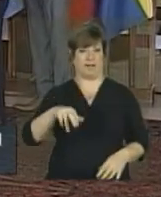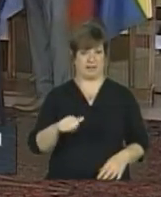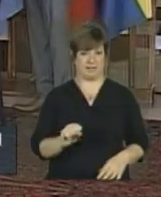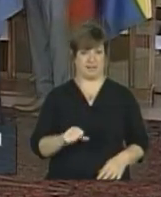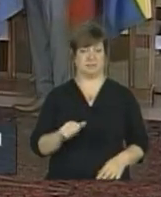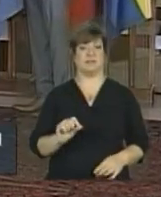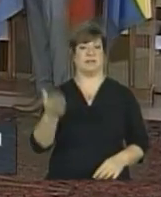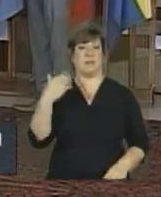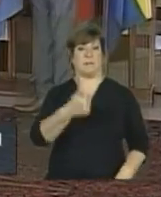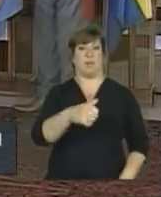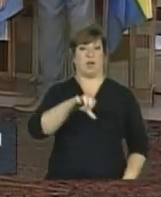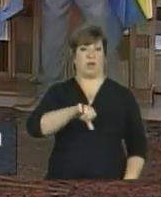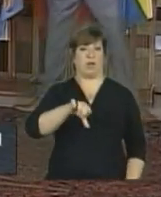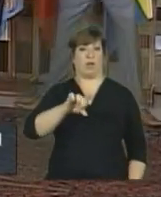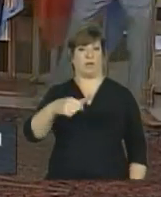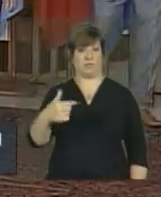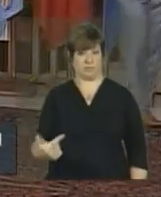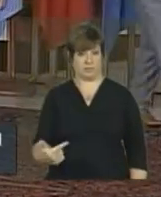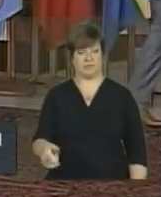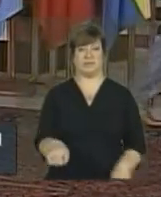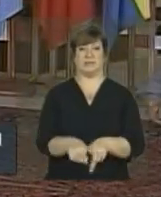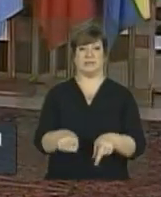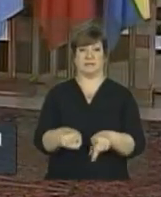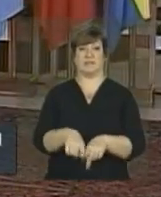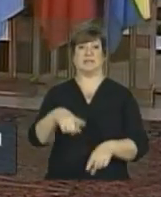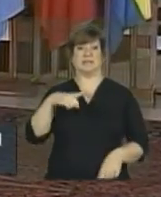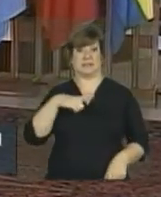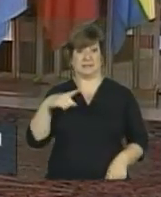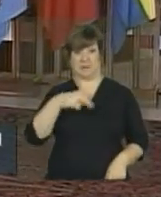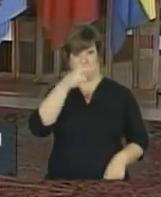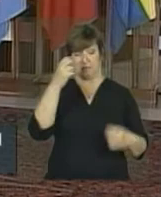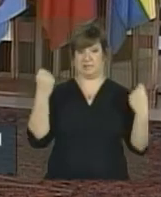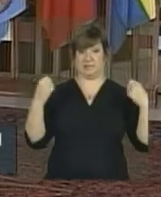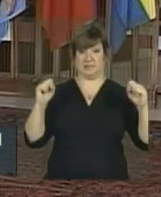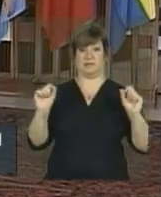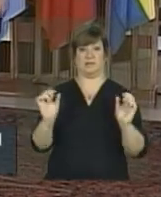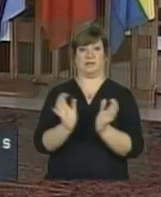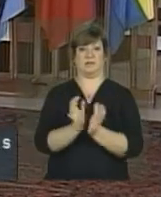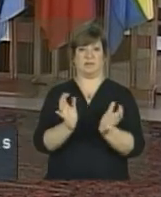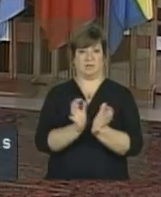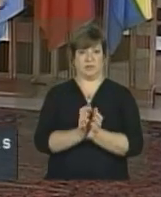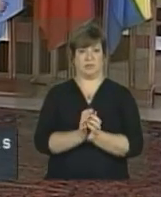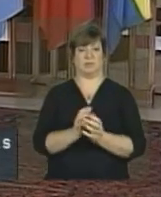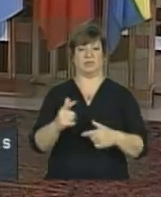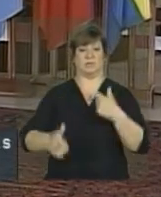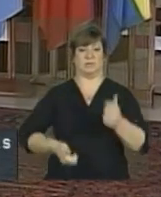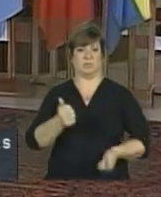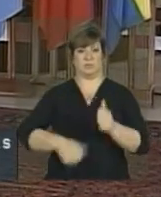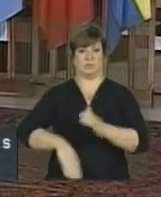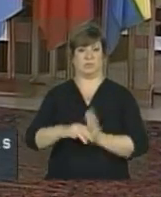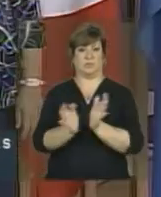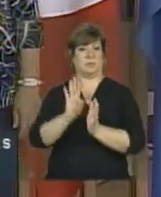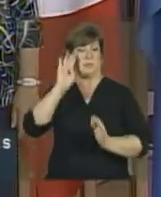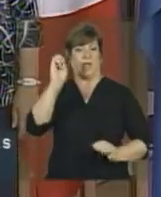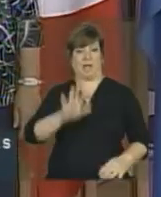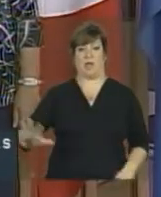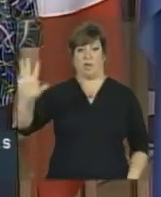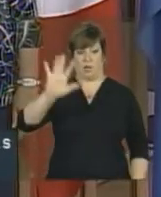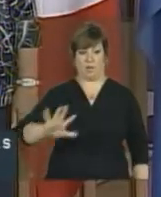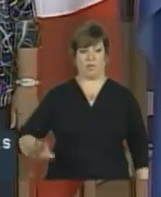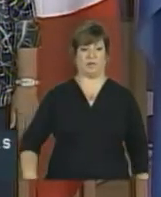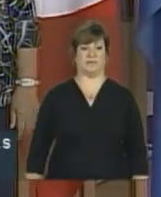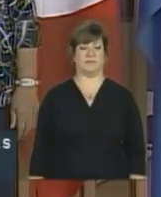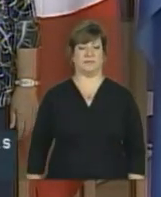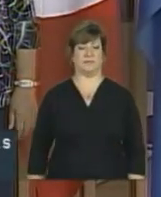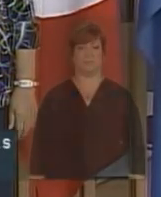em 1992 e tem atletas que jogam nos principais clubes da Europa. Embaixador